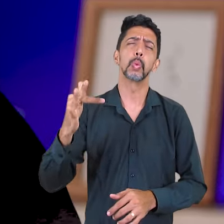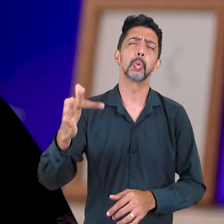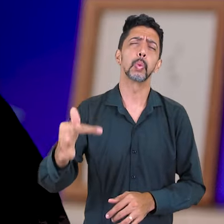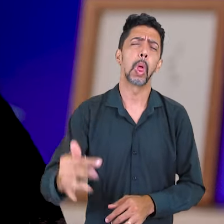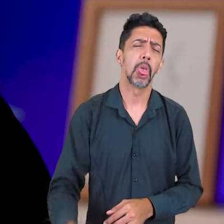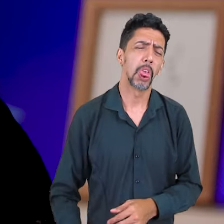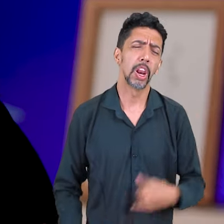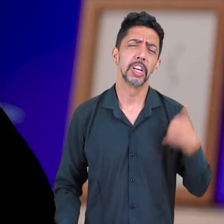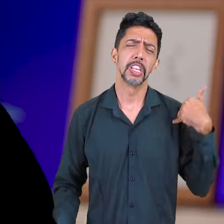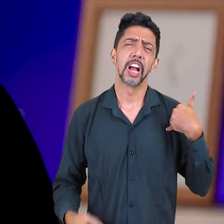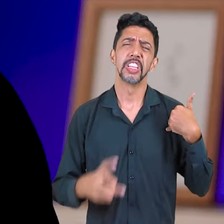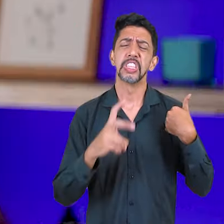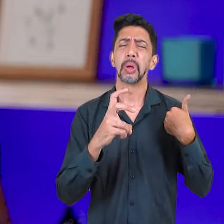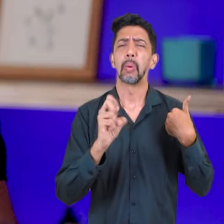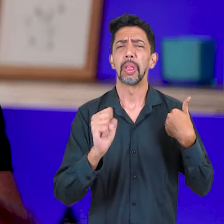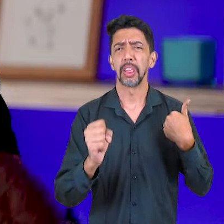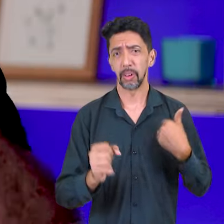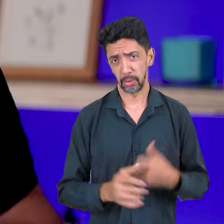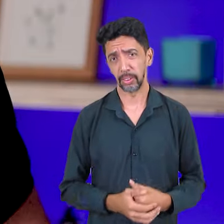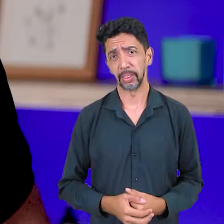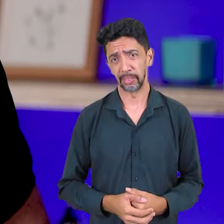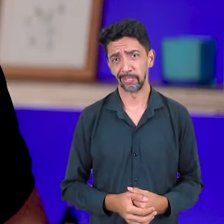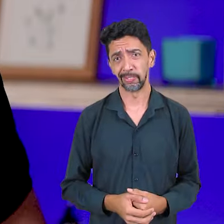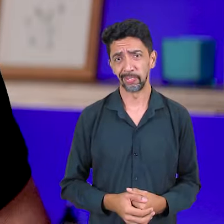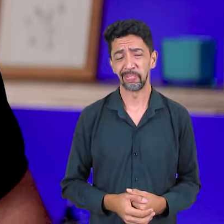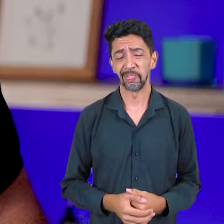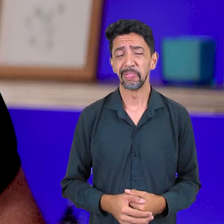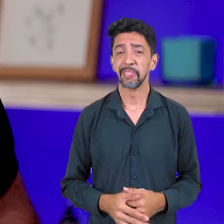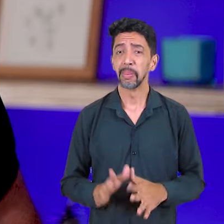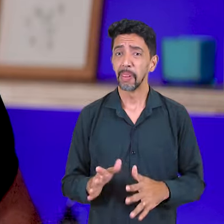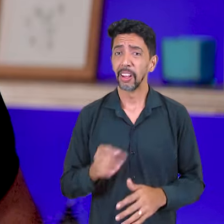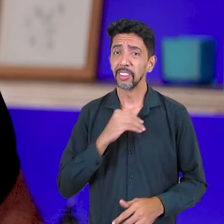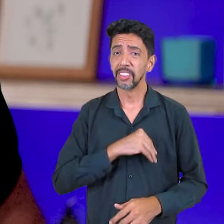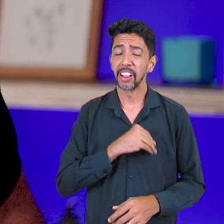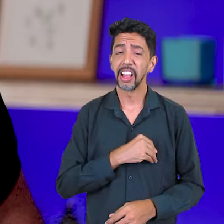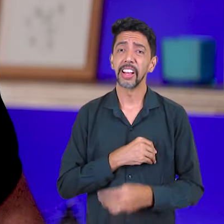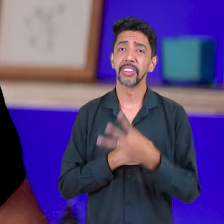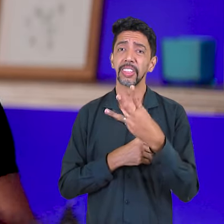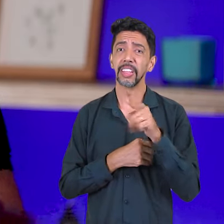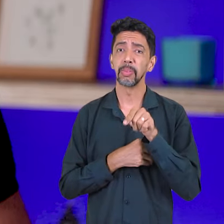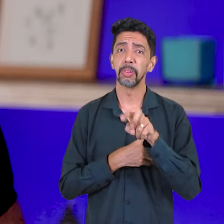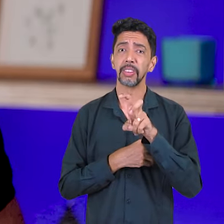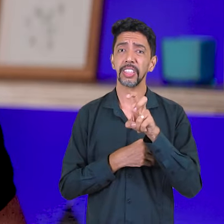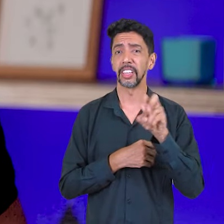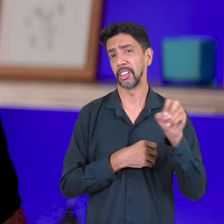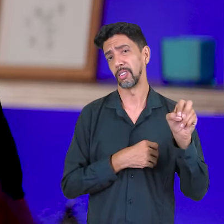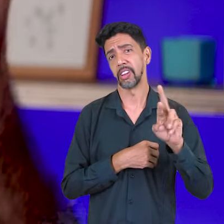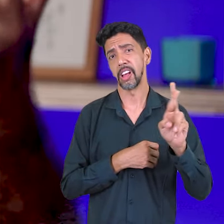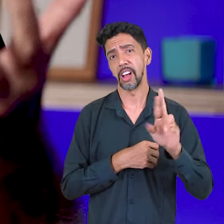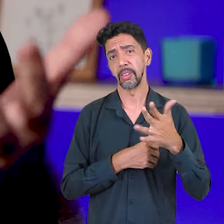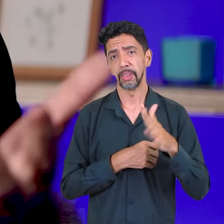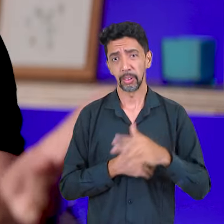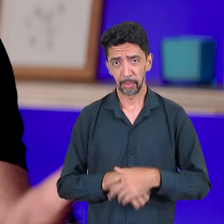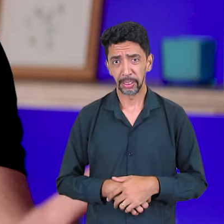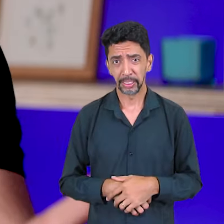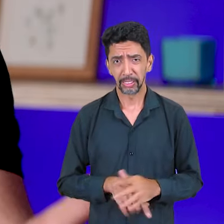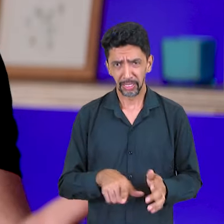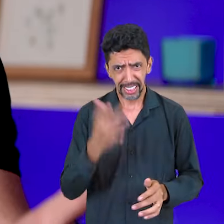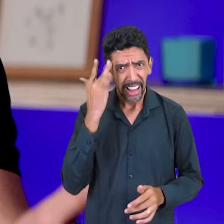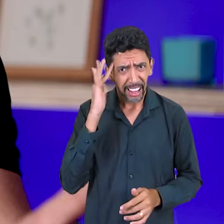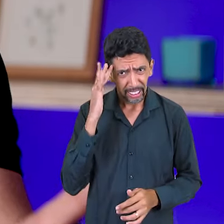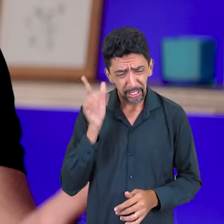R 3.500 eu consigo ter a qualidade de vida pra minha família pra mim pra minha